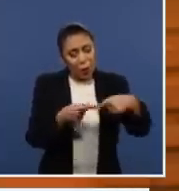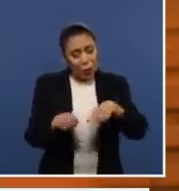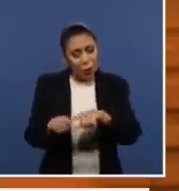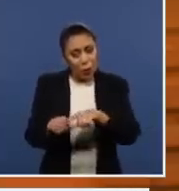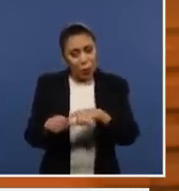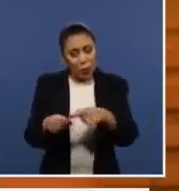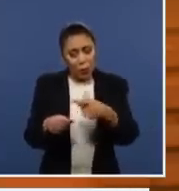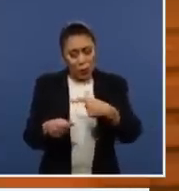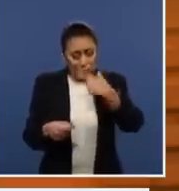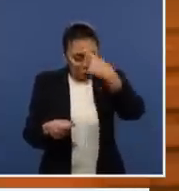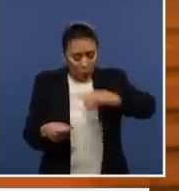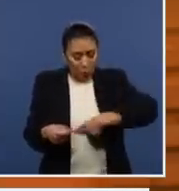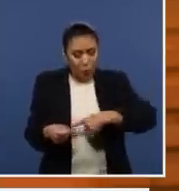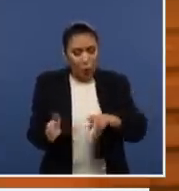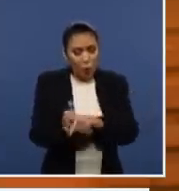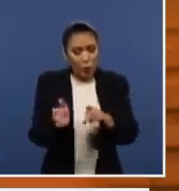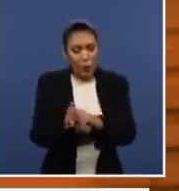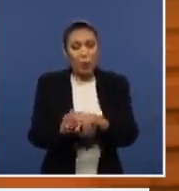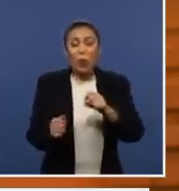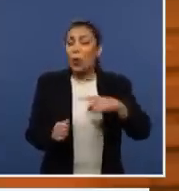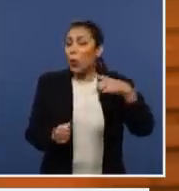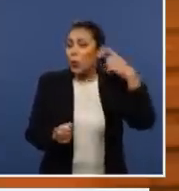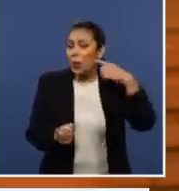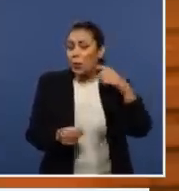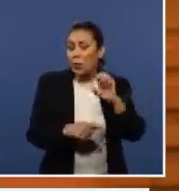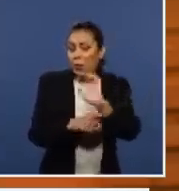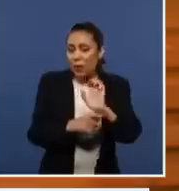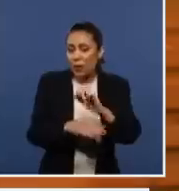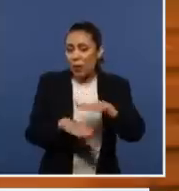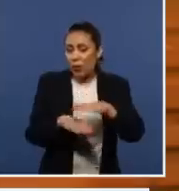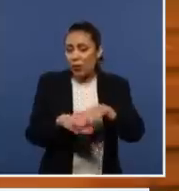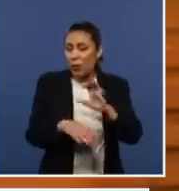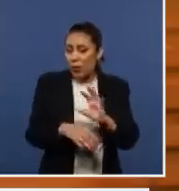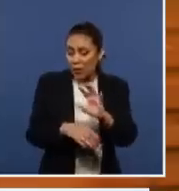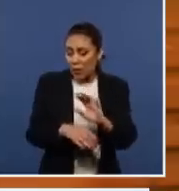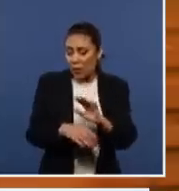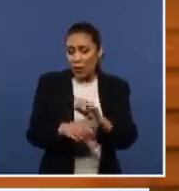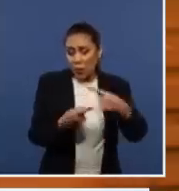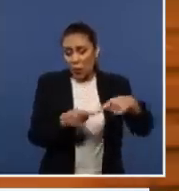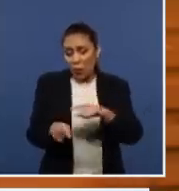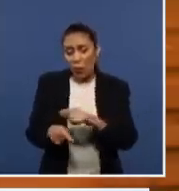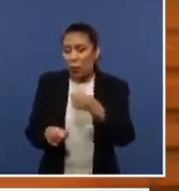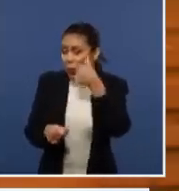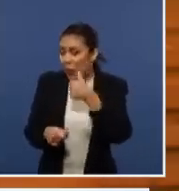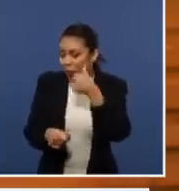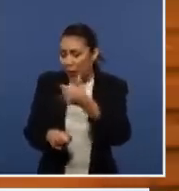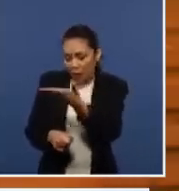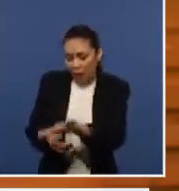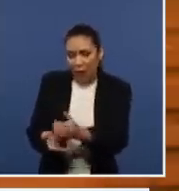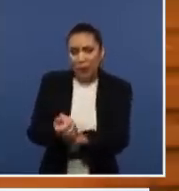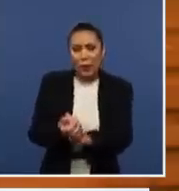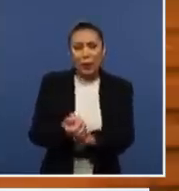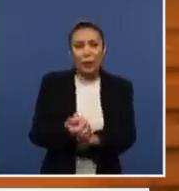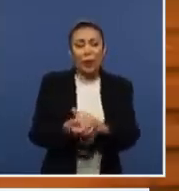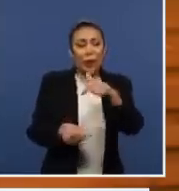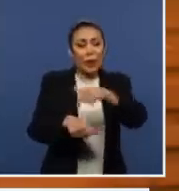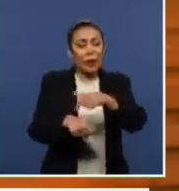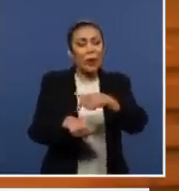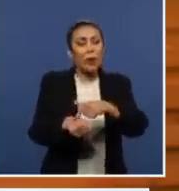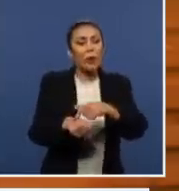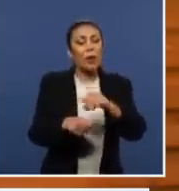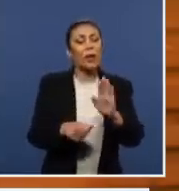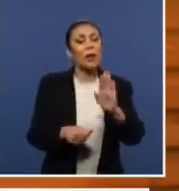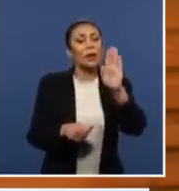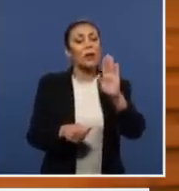deputado estadual faz isso com ela no Memorial da América Latina, num debate com os candidatos a